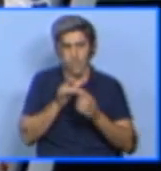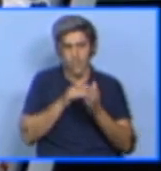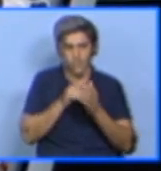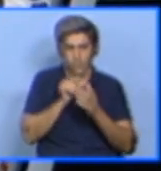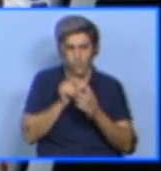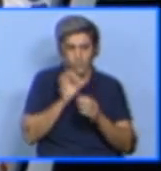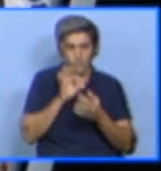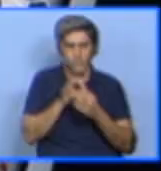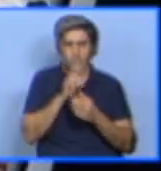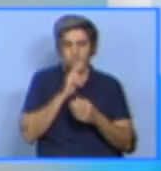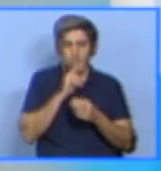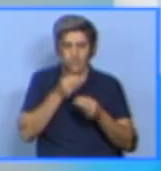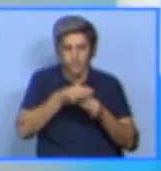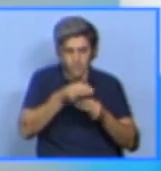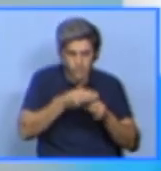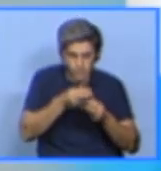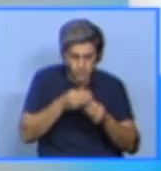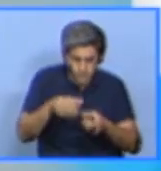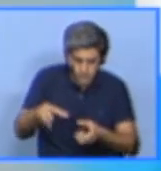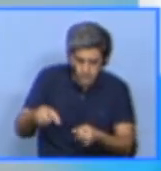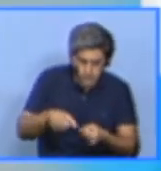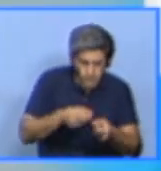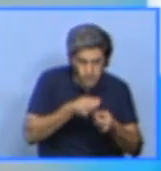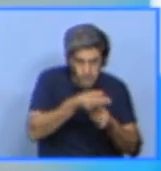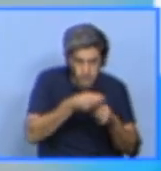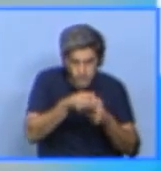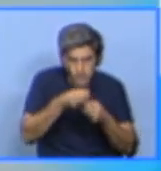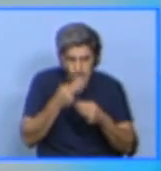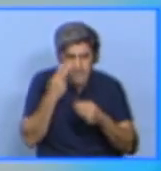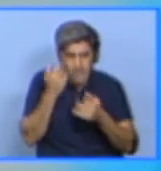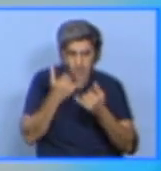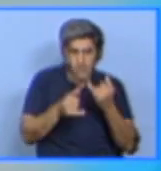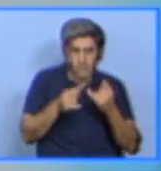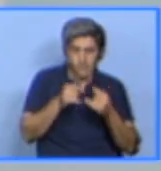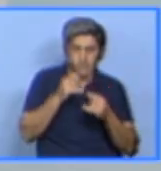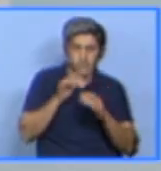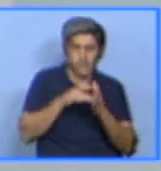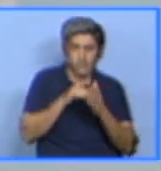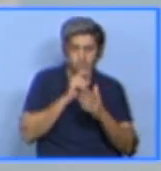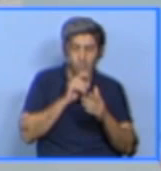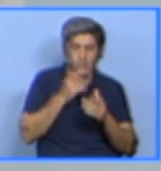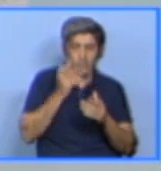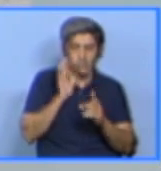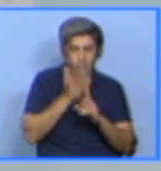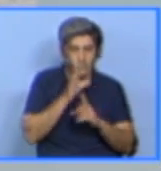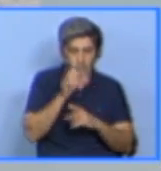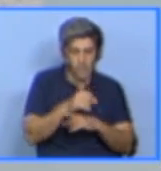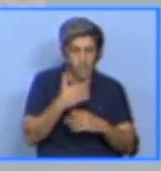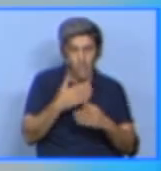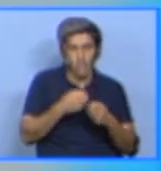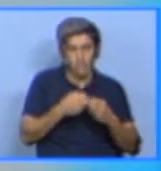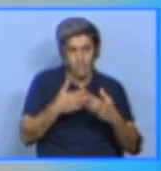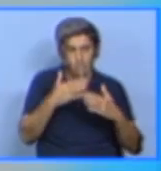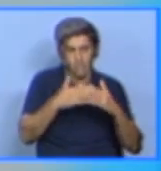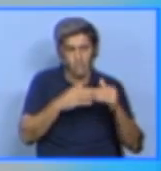livrinhos sobre a mensagem de Fátima e distribuía-os e corria riscos de vida, quer ele, quer quem recebia esses livros. E neste momento cresceu, foi-se